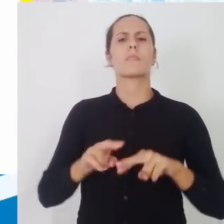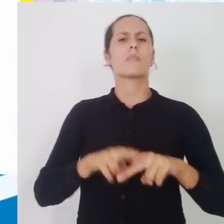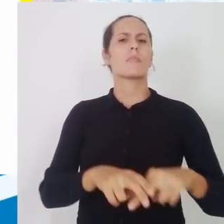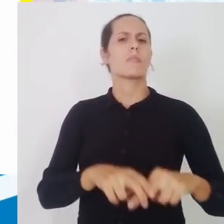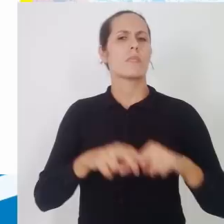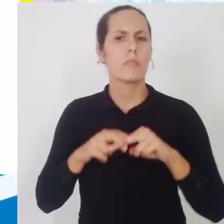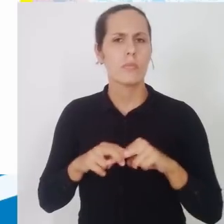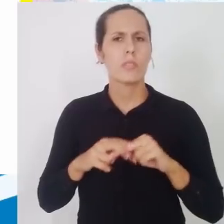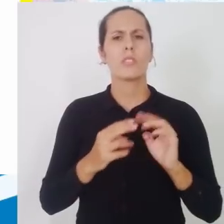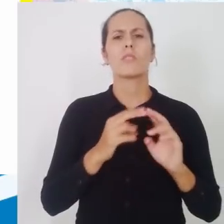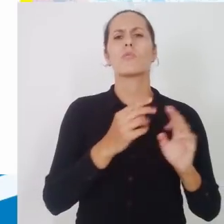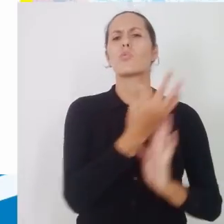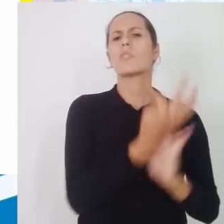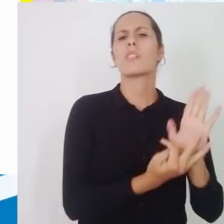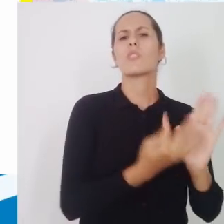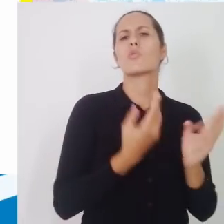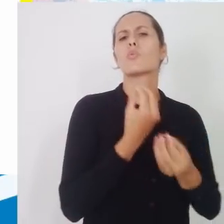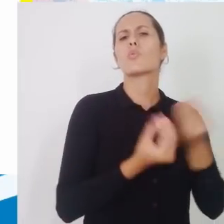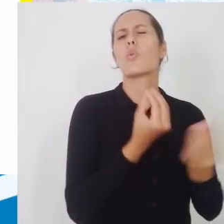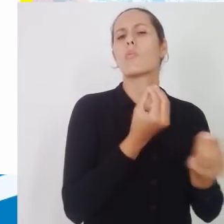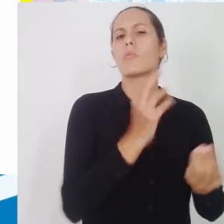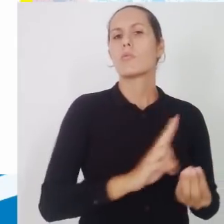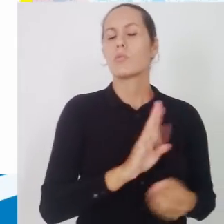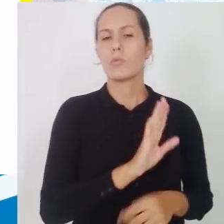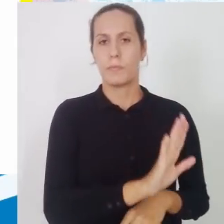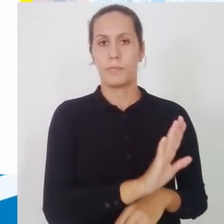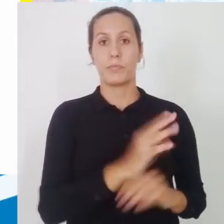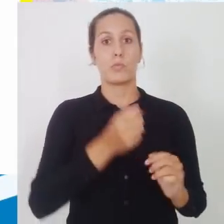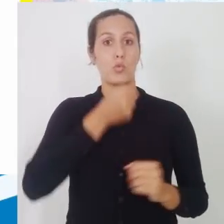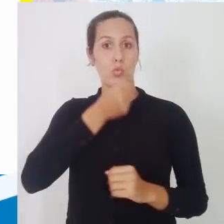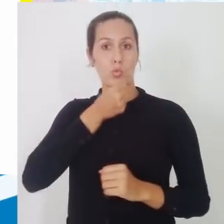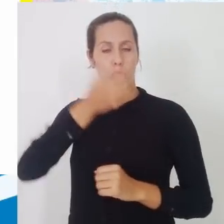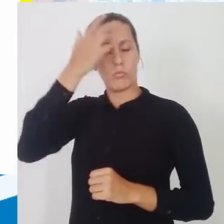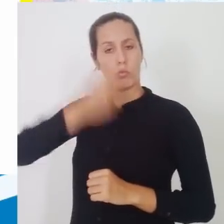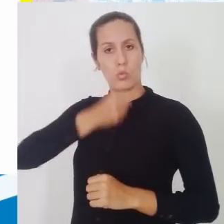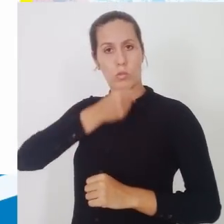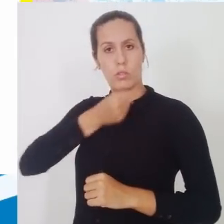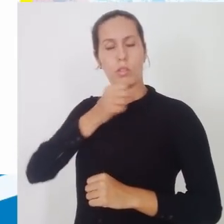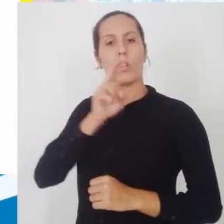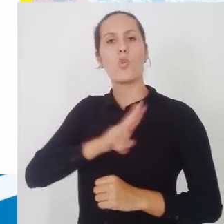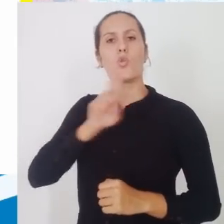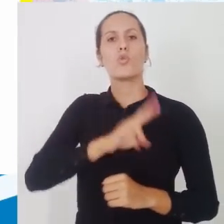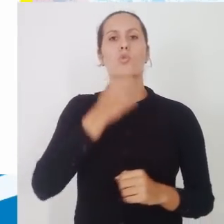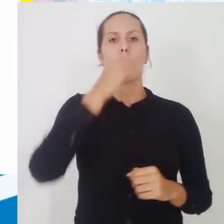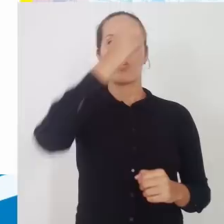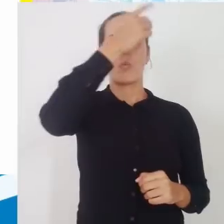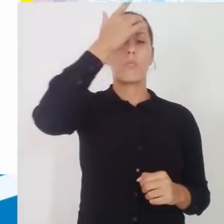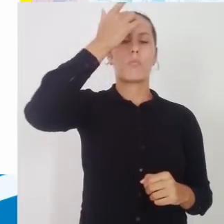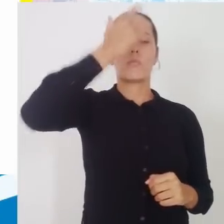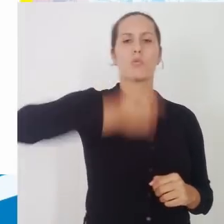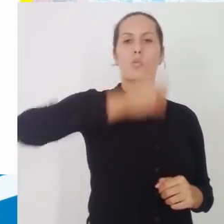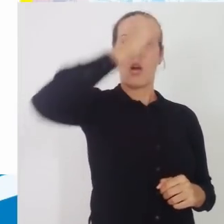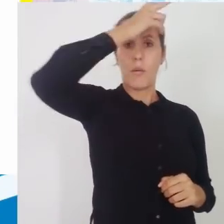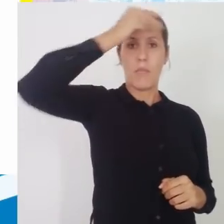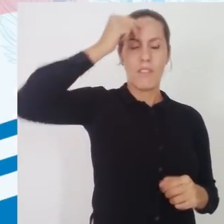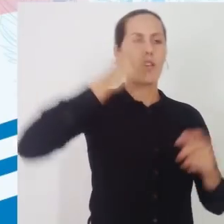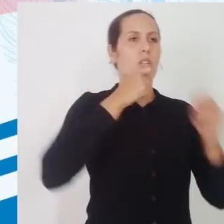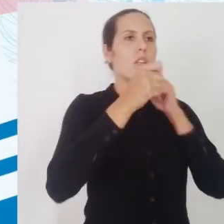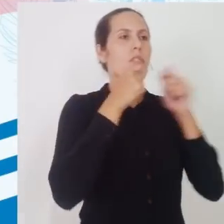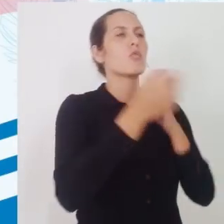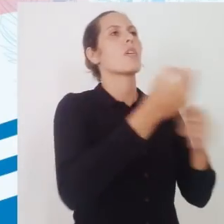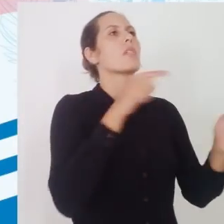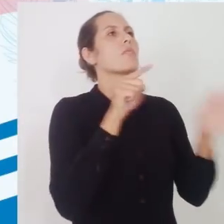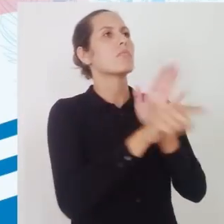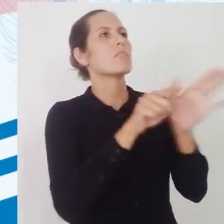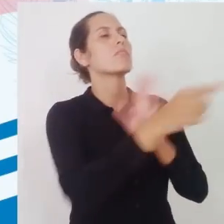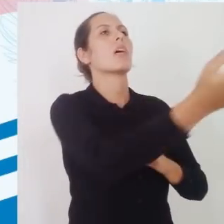principal? O jornalista usou as informações passadas pelo próprio prefeito da cidade durante uma entrevista. Por que